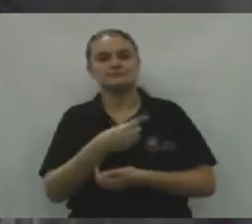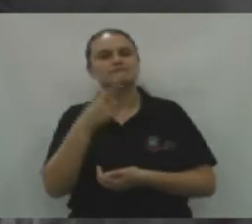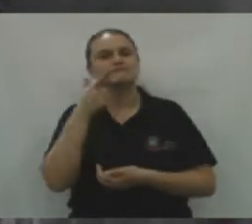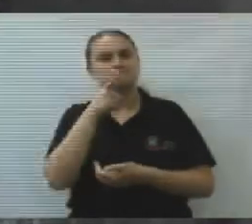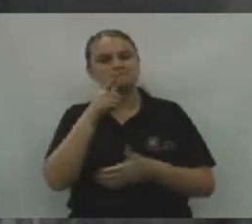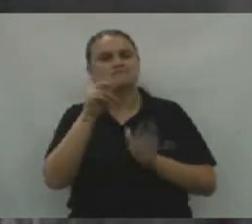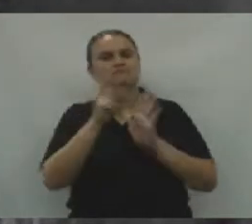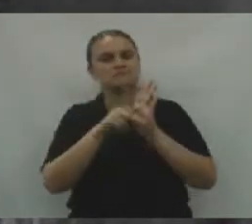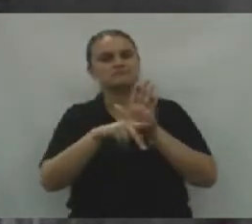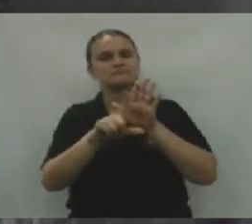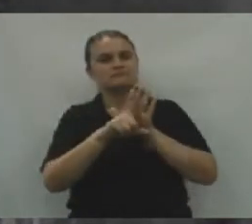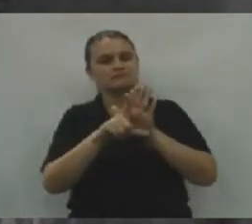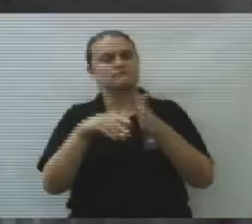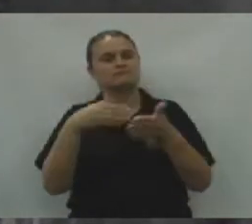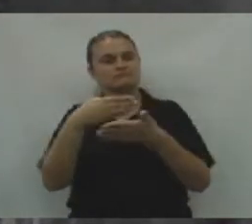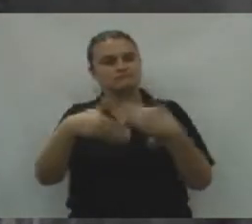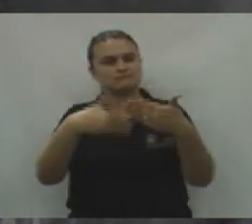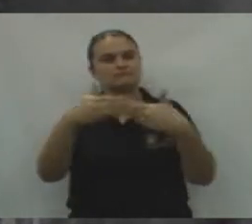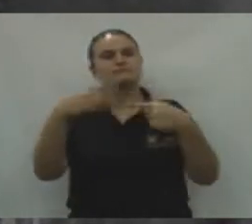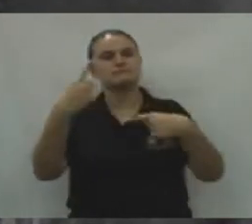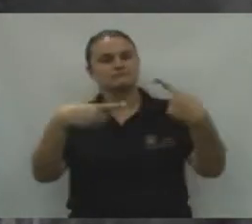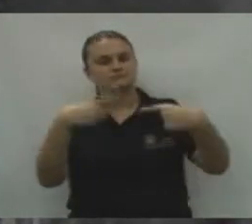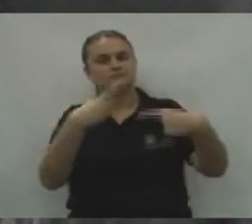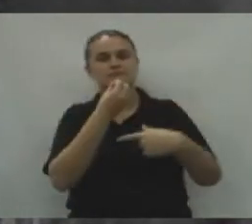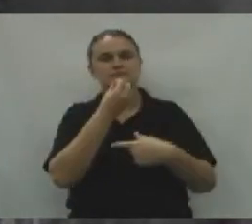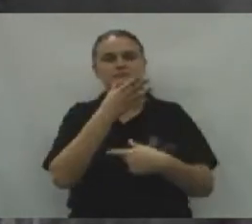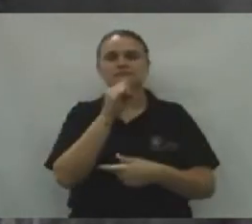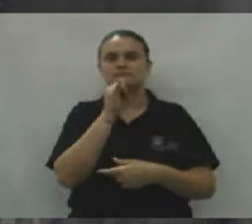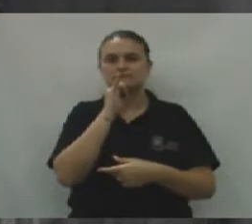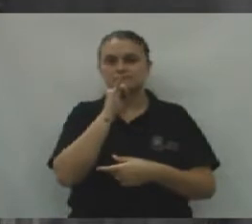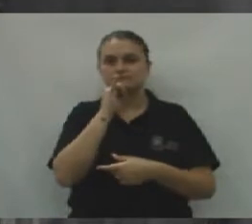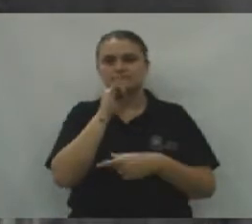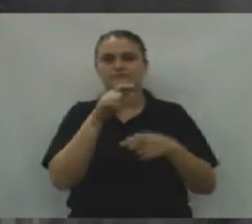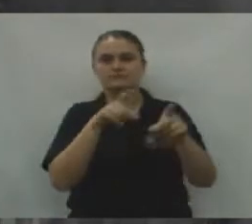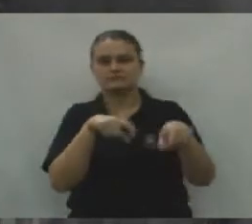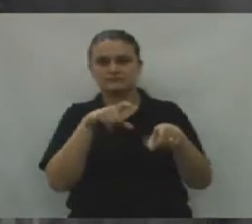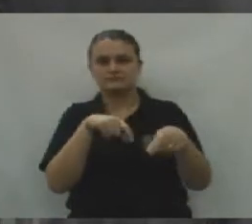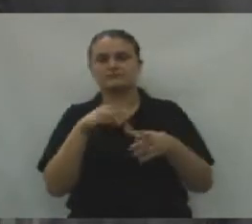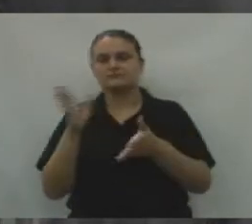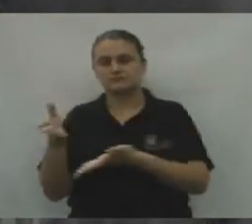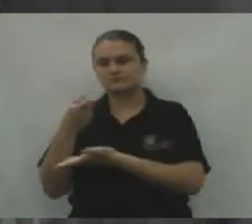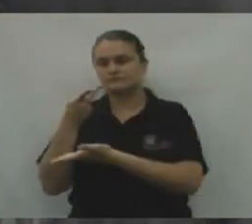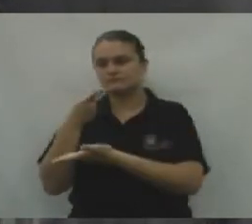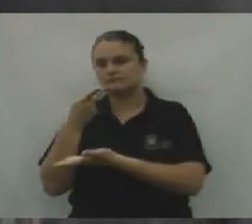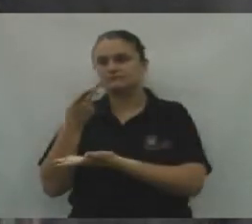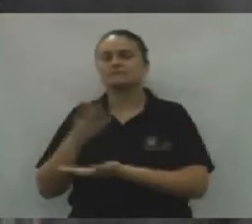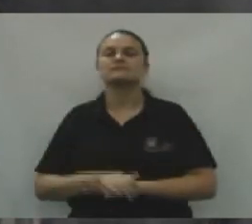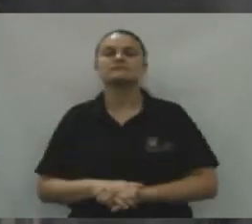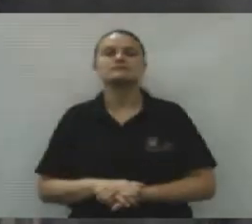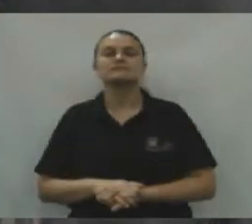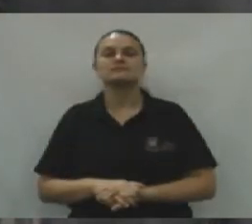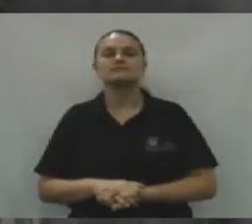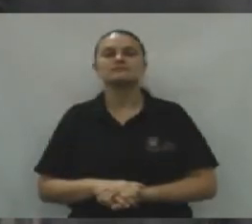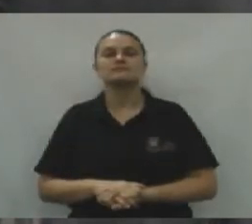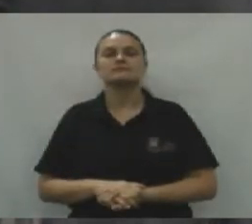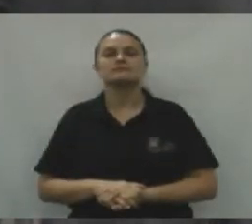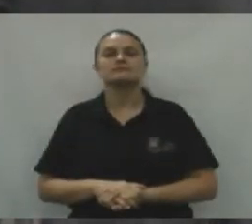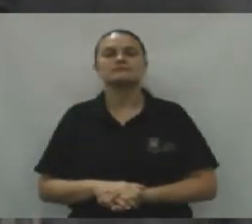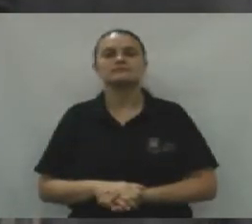nessa Casa de Leis, todos eles bem discutidos, a exemplo esse da agricultura, que foi falado pelo Ney. Dizer